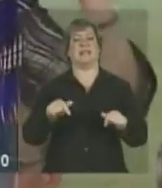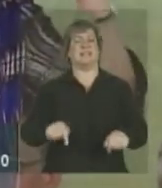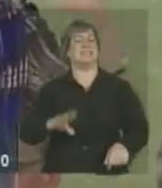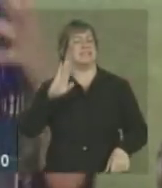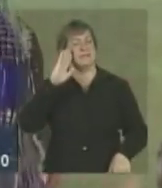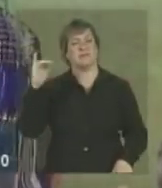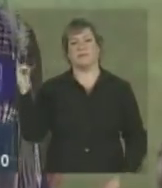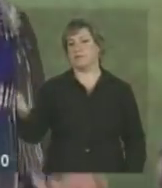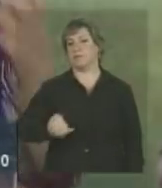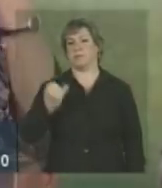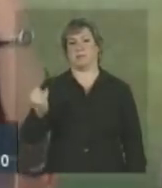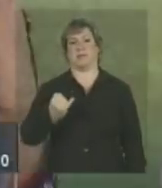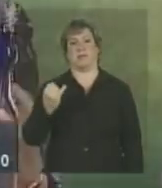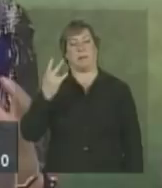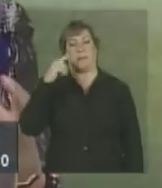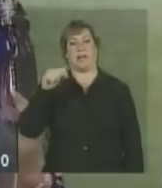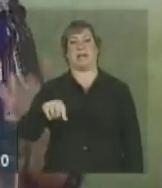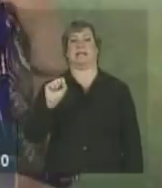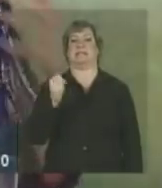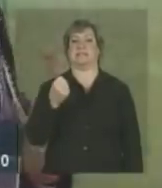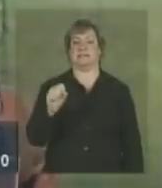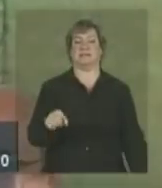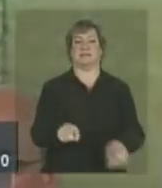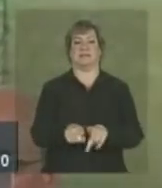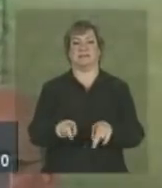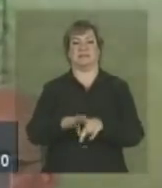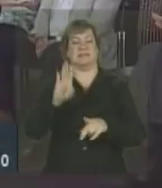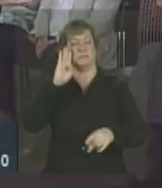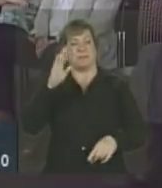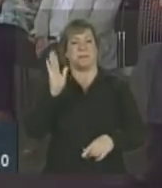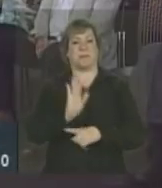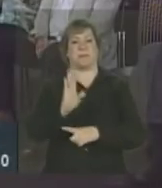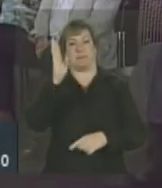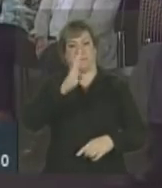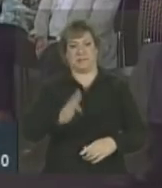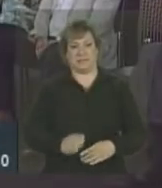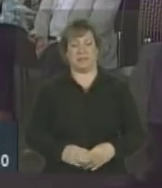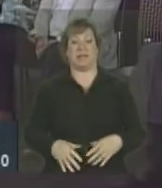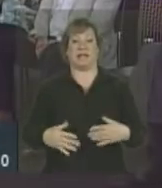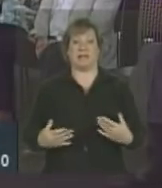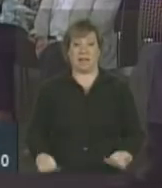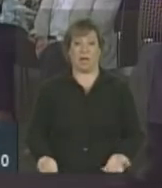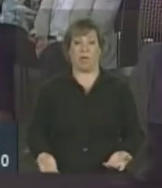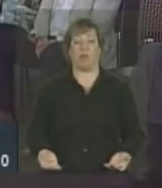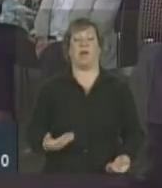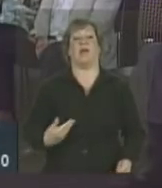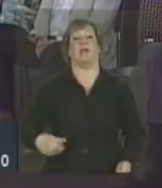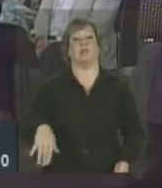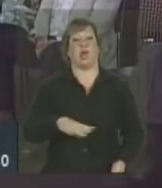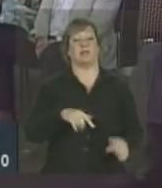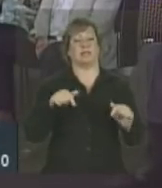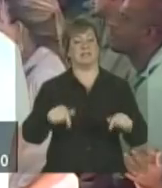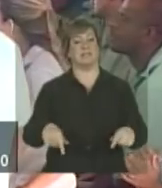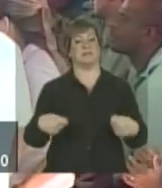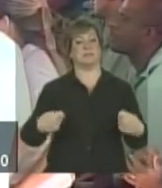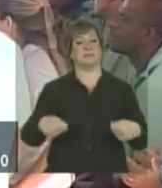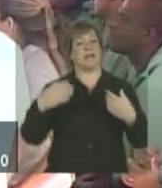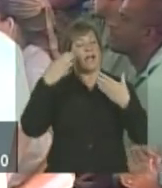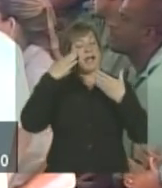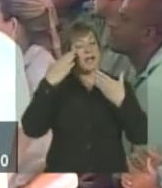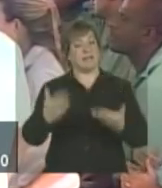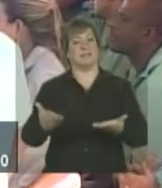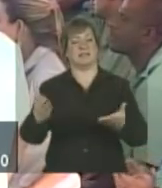era fundamental para Sergipe e fundamental para o Brasil. Então, nós aqui devemos um